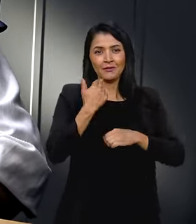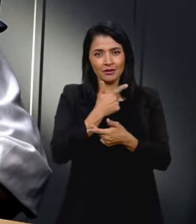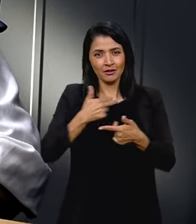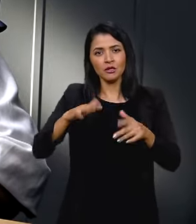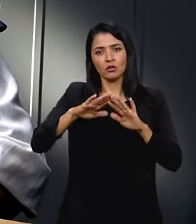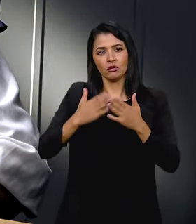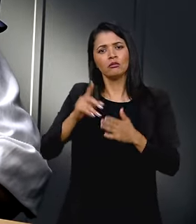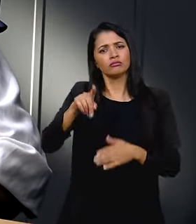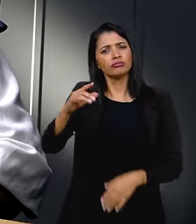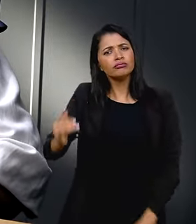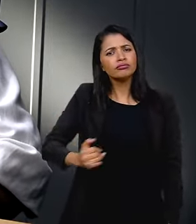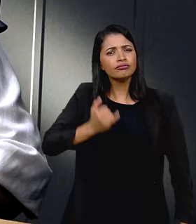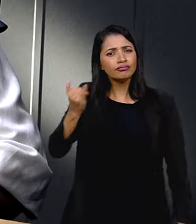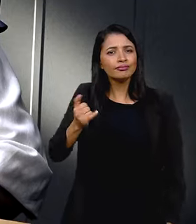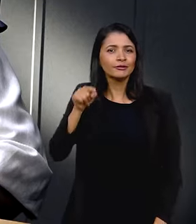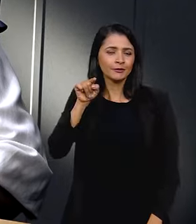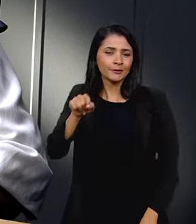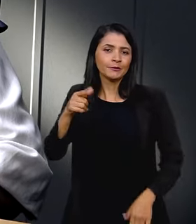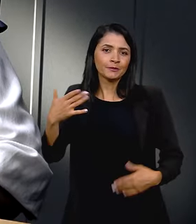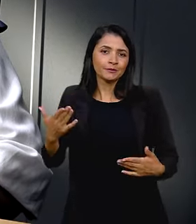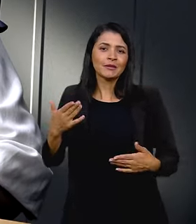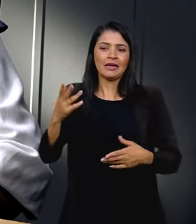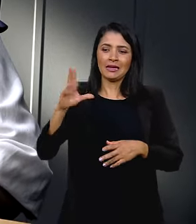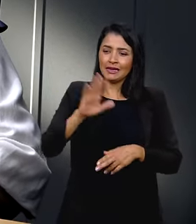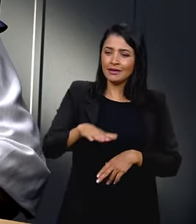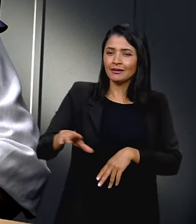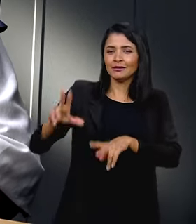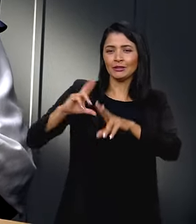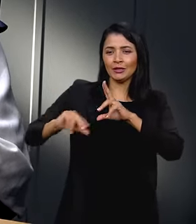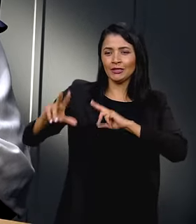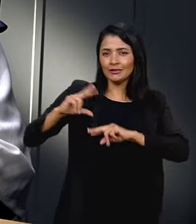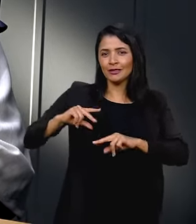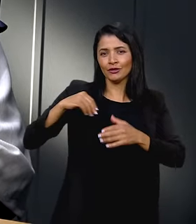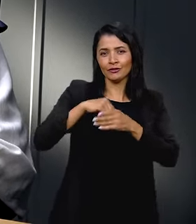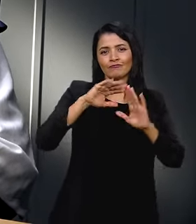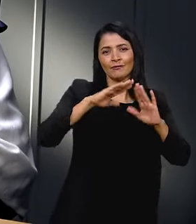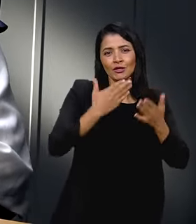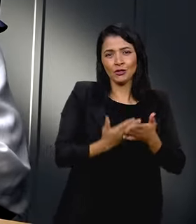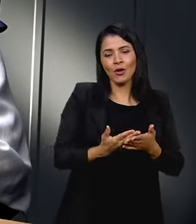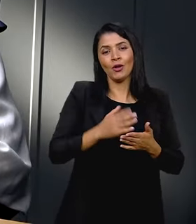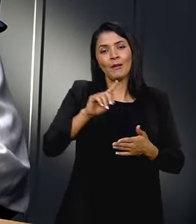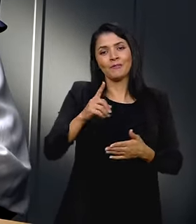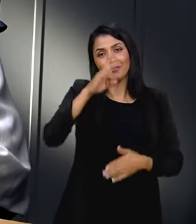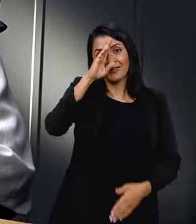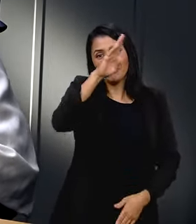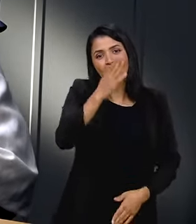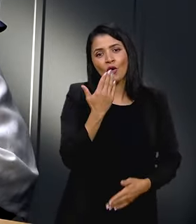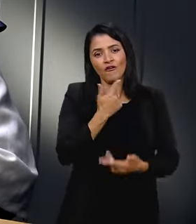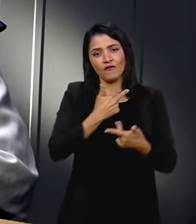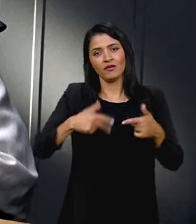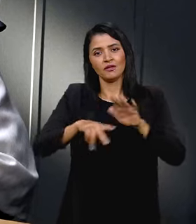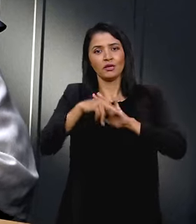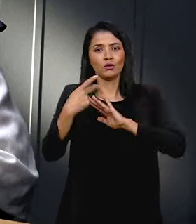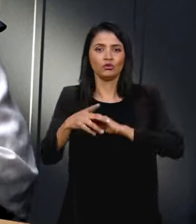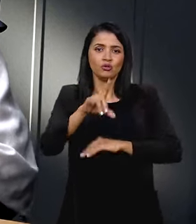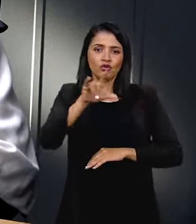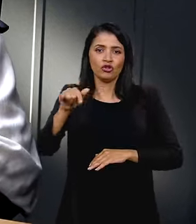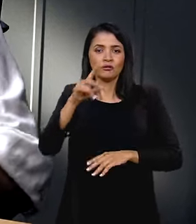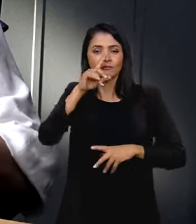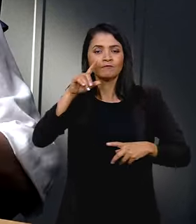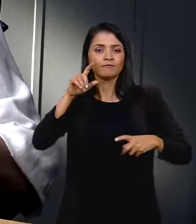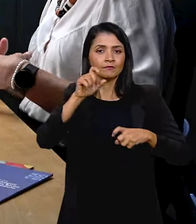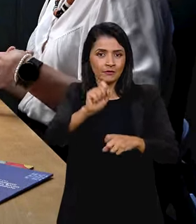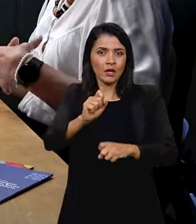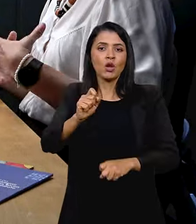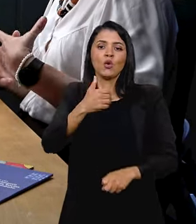importante muitas crianças e adolescentes eh tinham na alimentação escolar a refeição principal do dia então